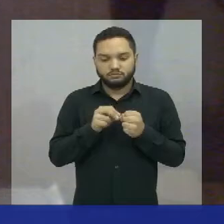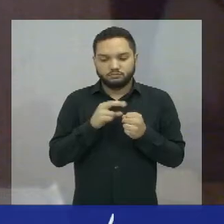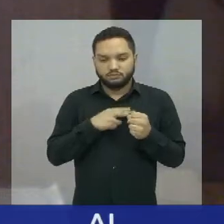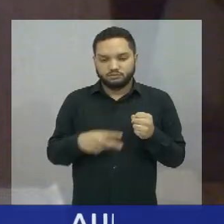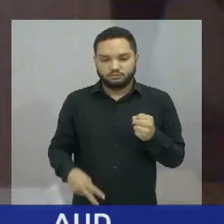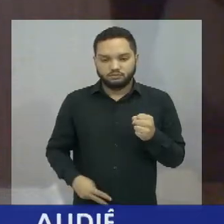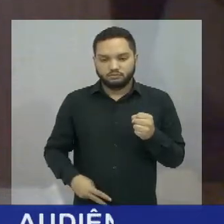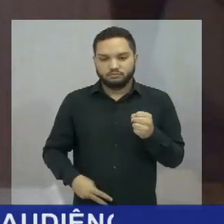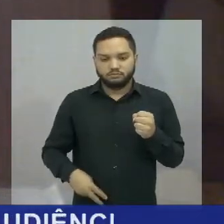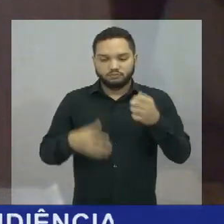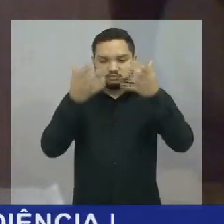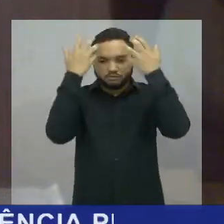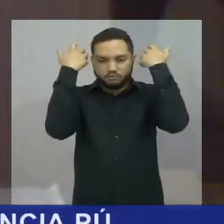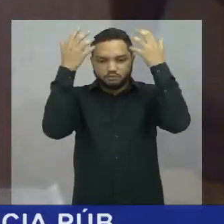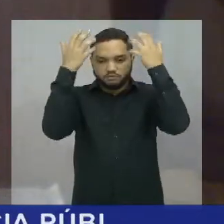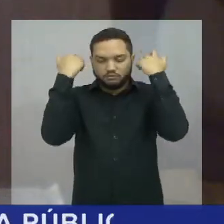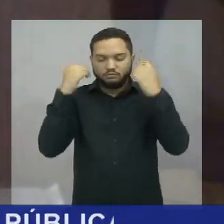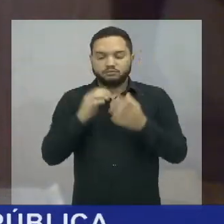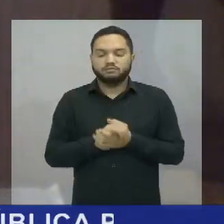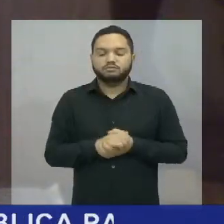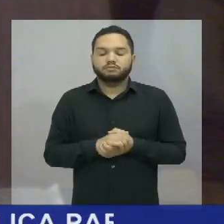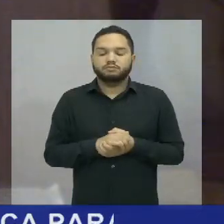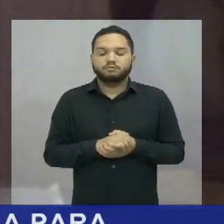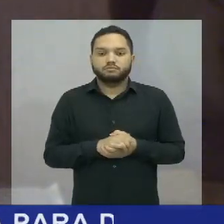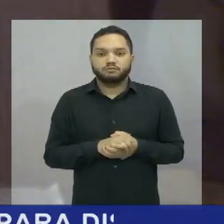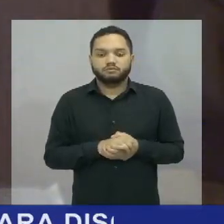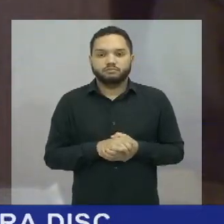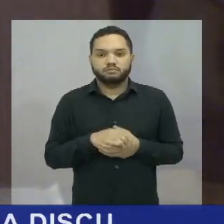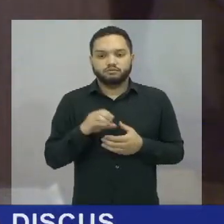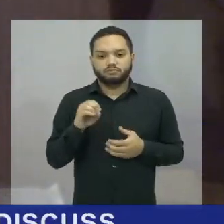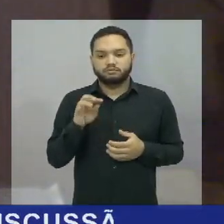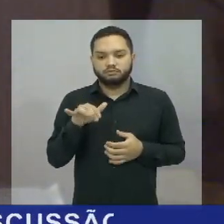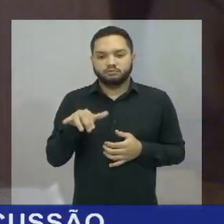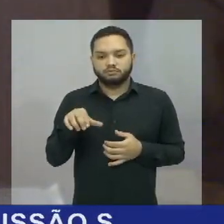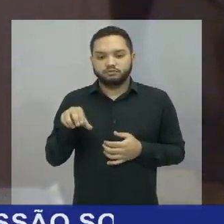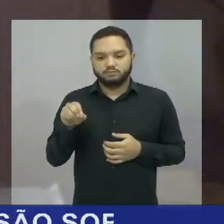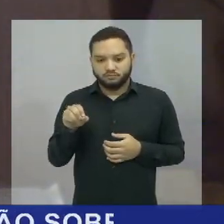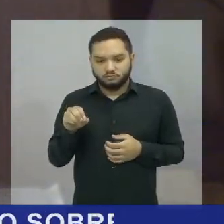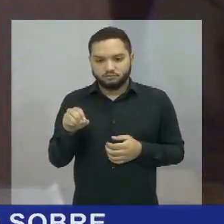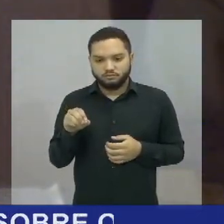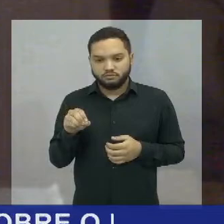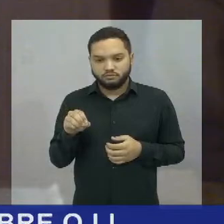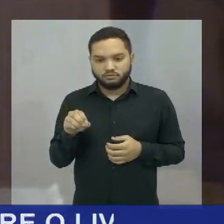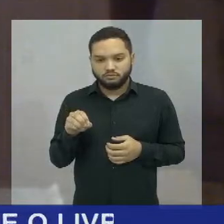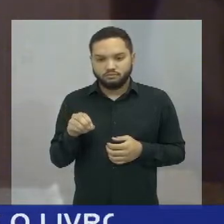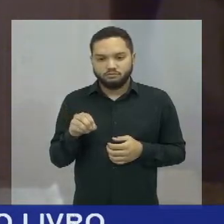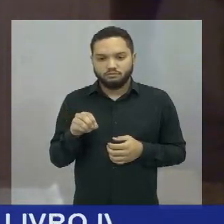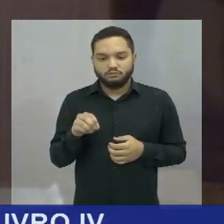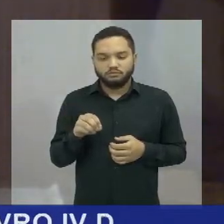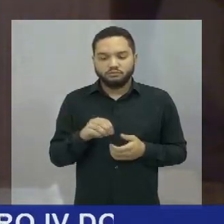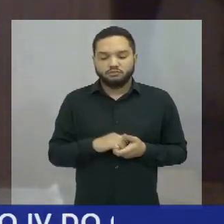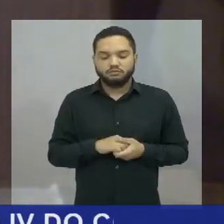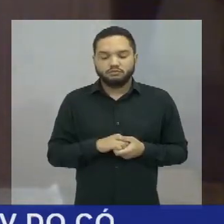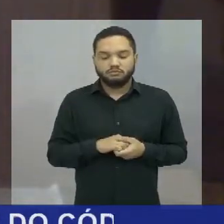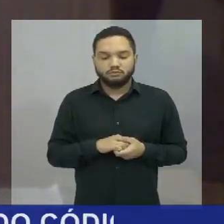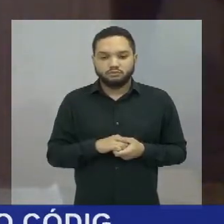do vereador Adail Júnior, do Dr. Otaciano Lopes, do SESCAP,